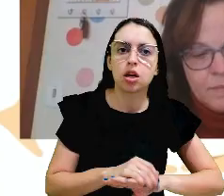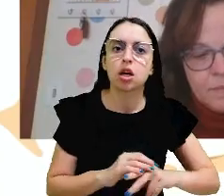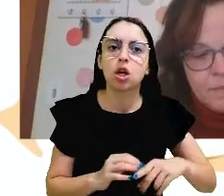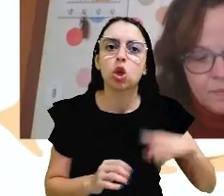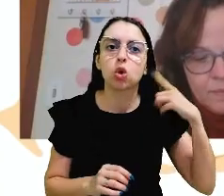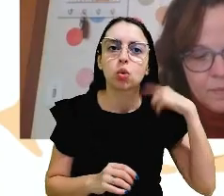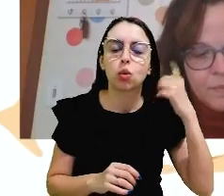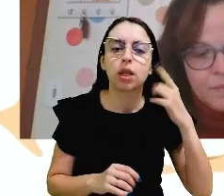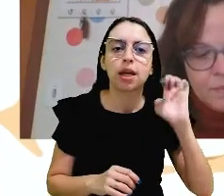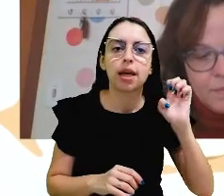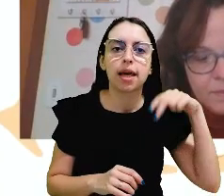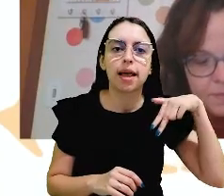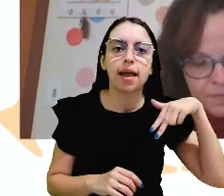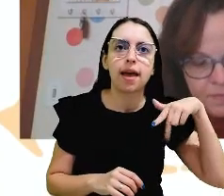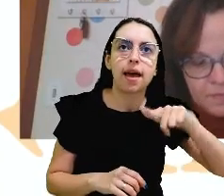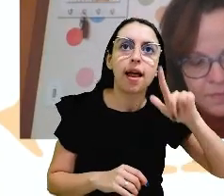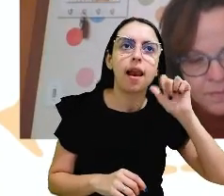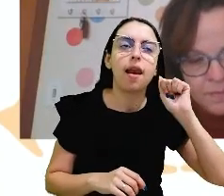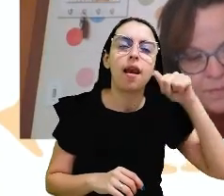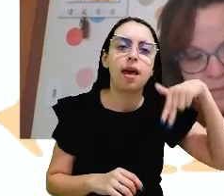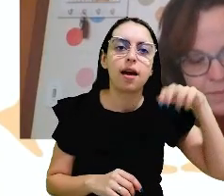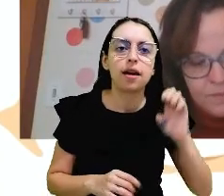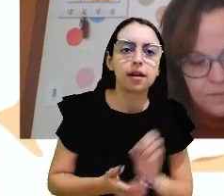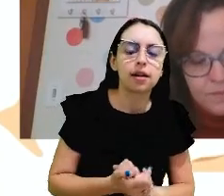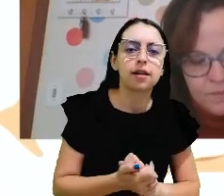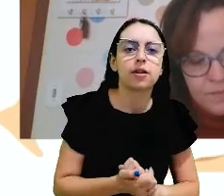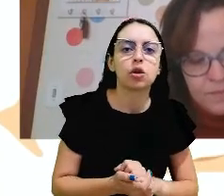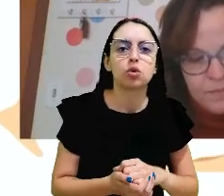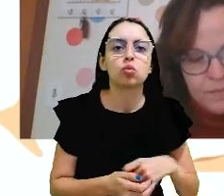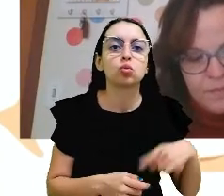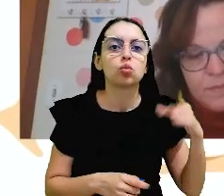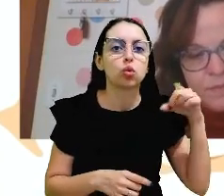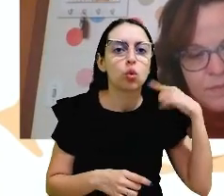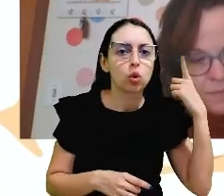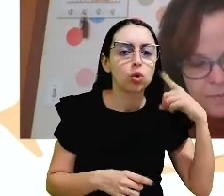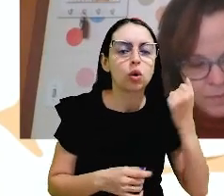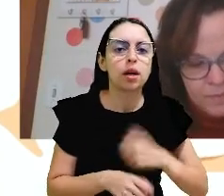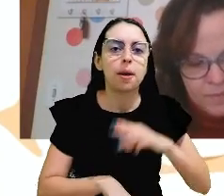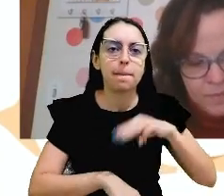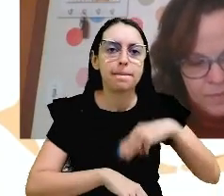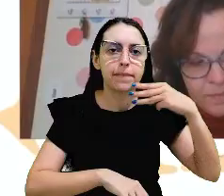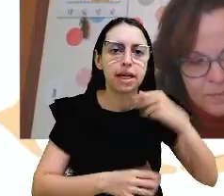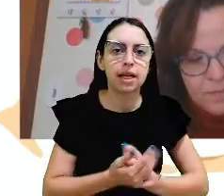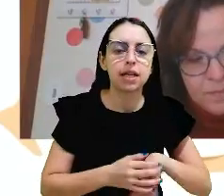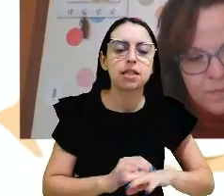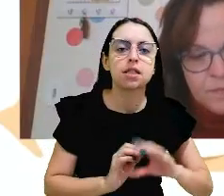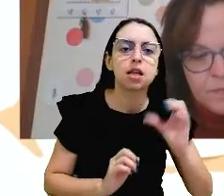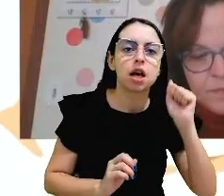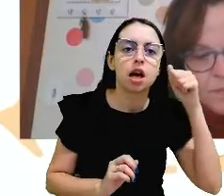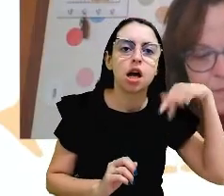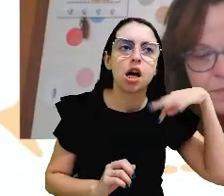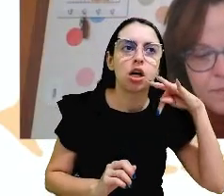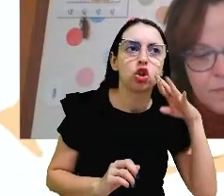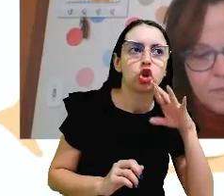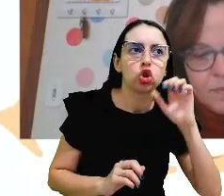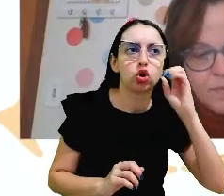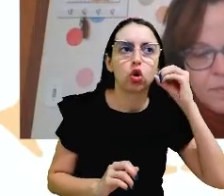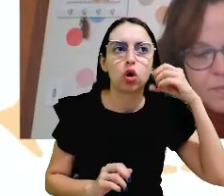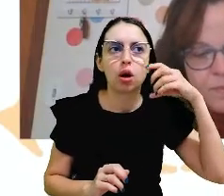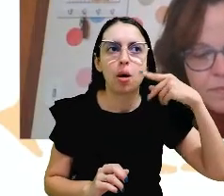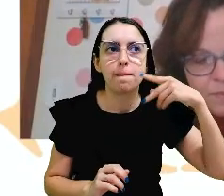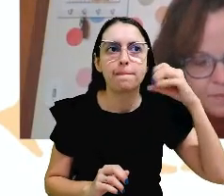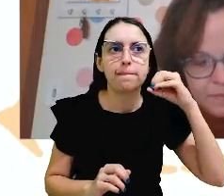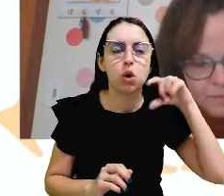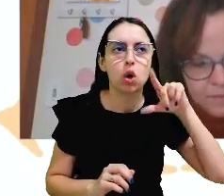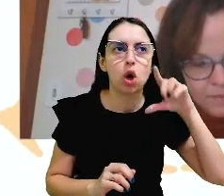Elaine Miller. Ela é doutora e mestra em antropologia pela Universidade Federal de Pernambuco, instituição onde atualmente